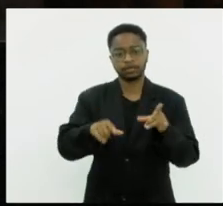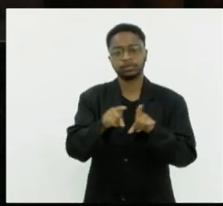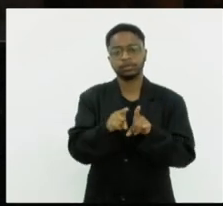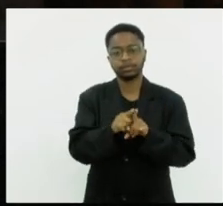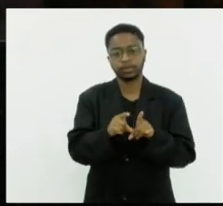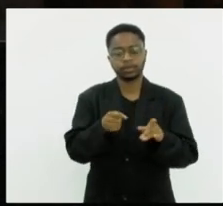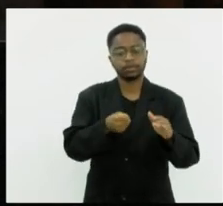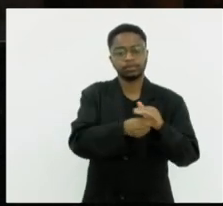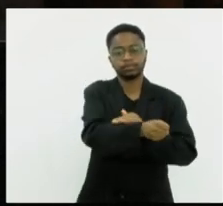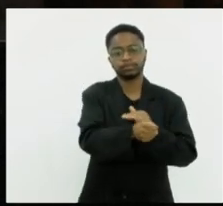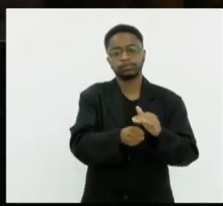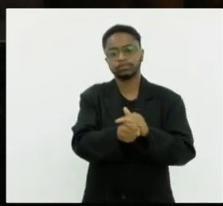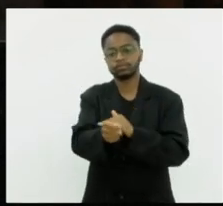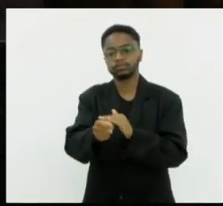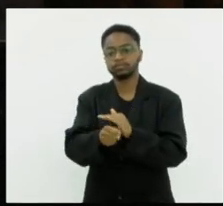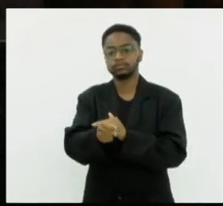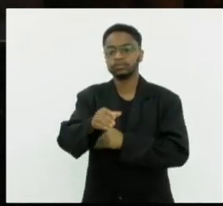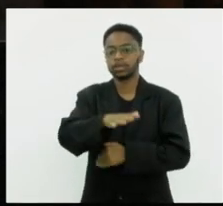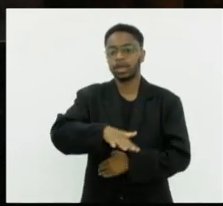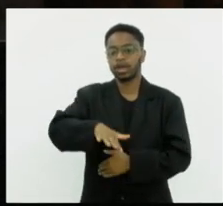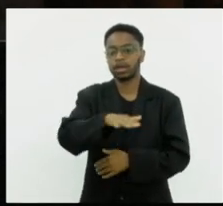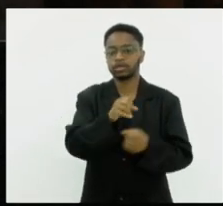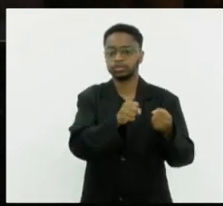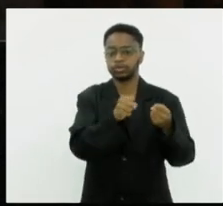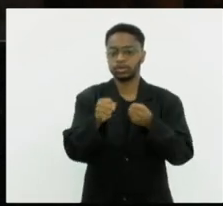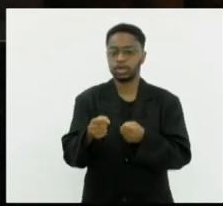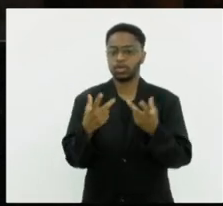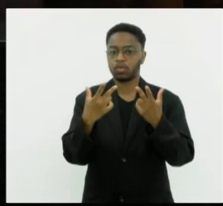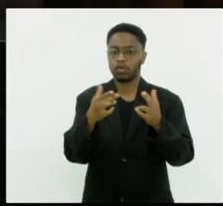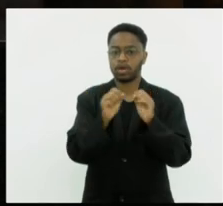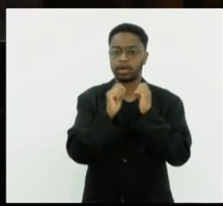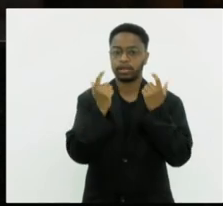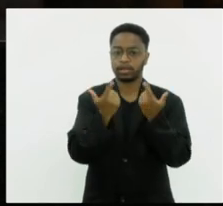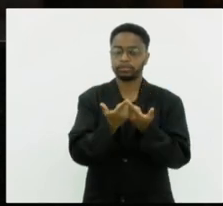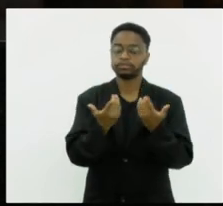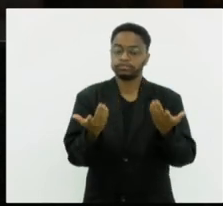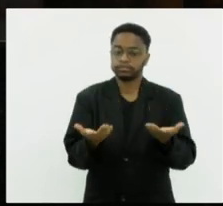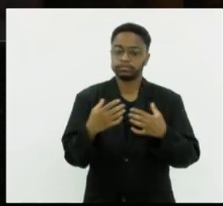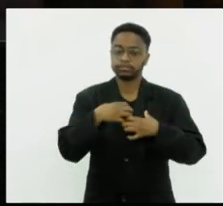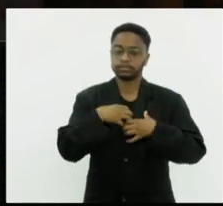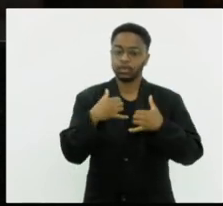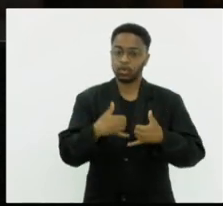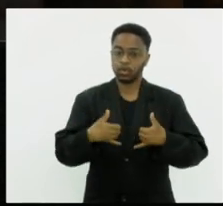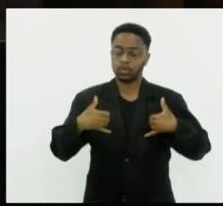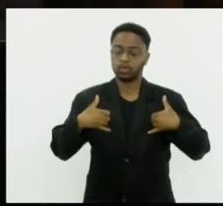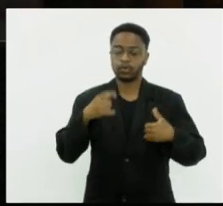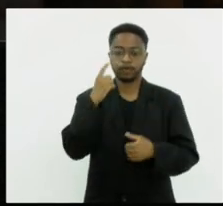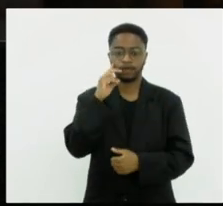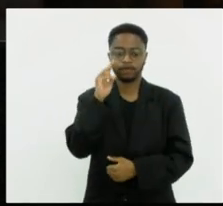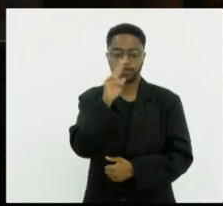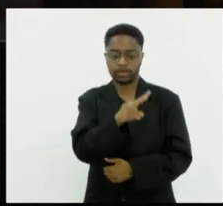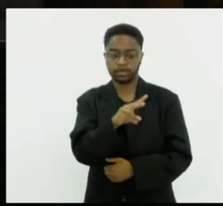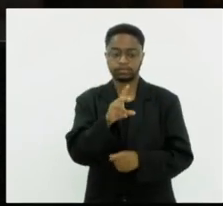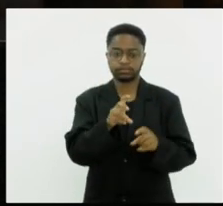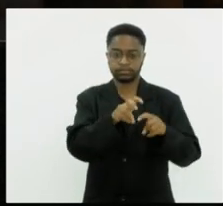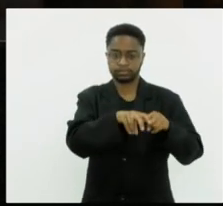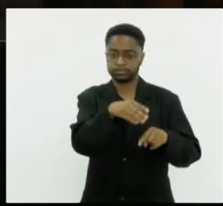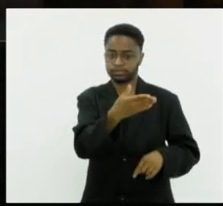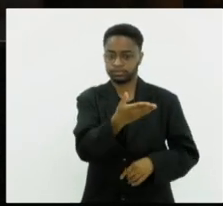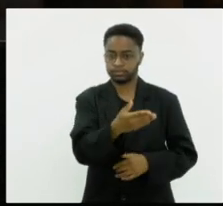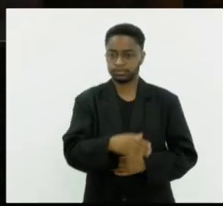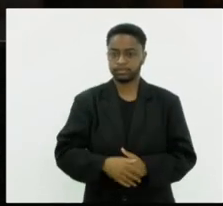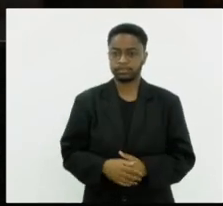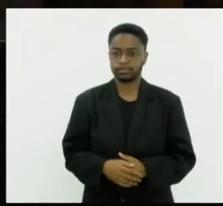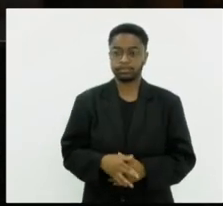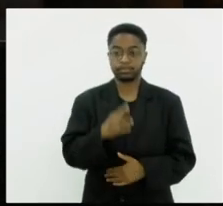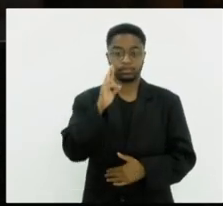dentro dos espaços de poder como a Assembleia Legislativa. Então, muito me orgulha vê-la nessa posição.